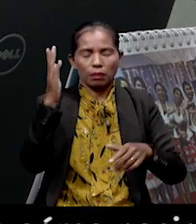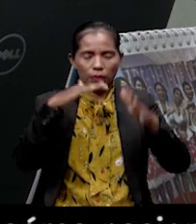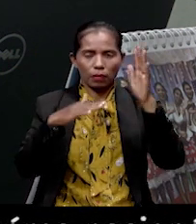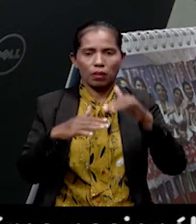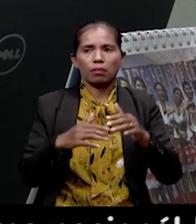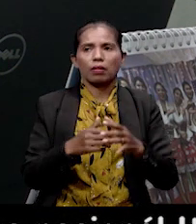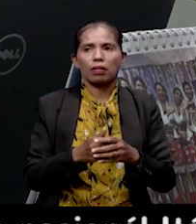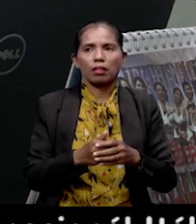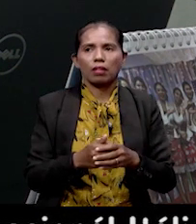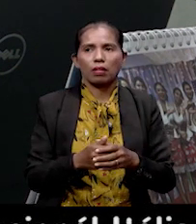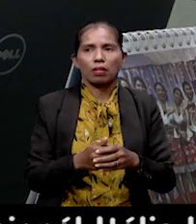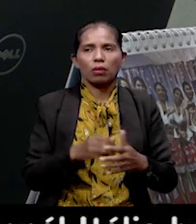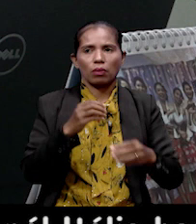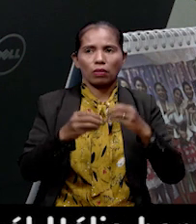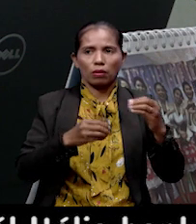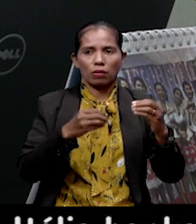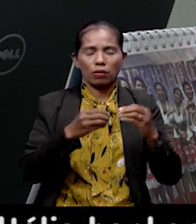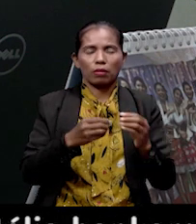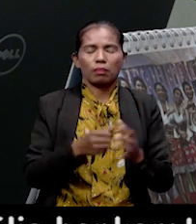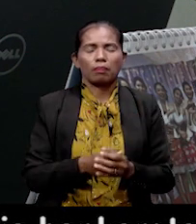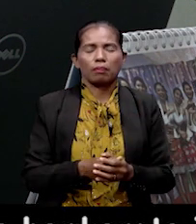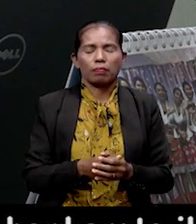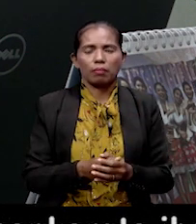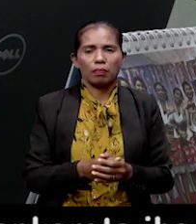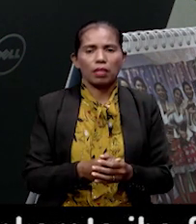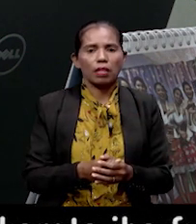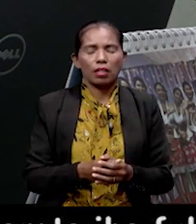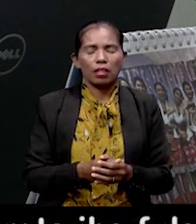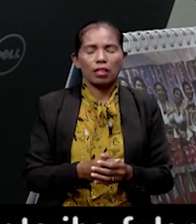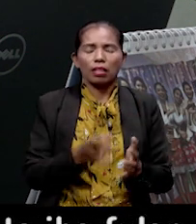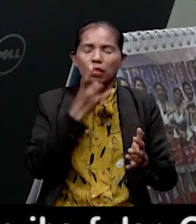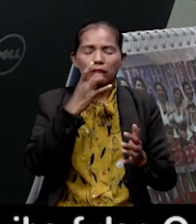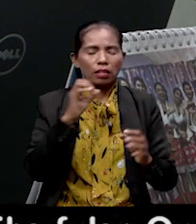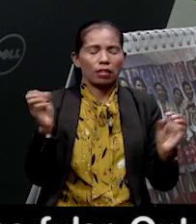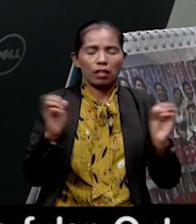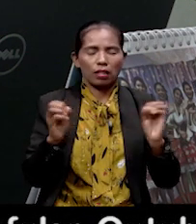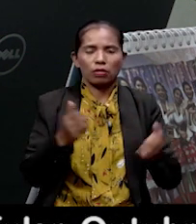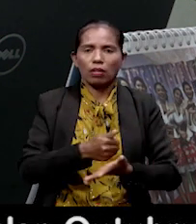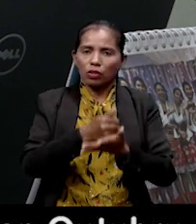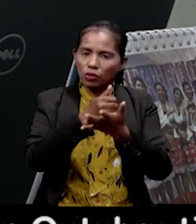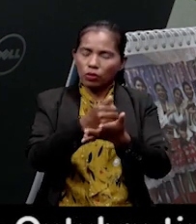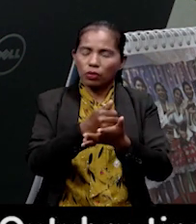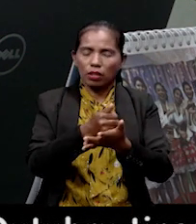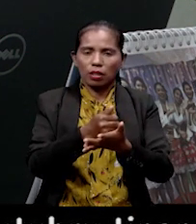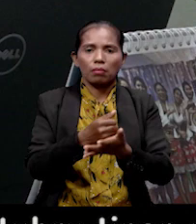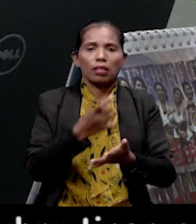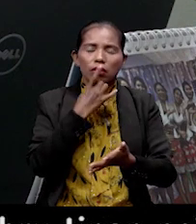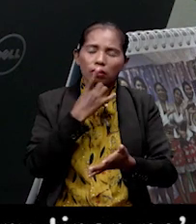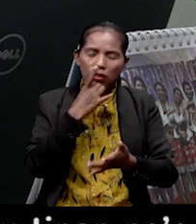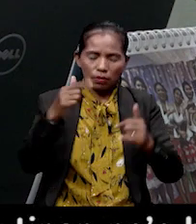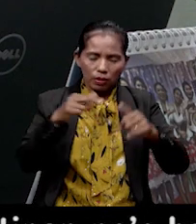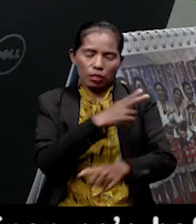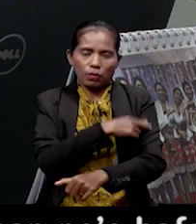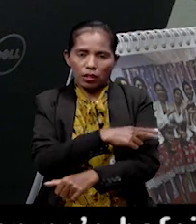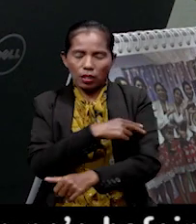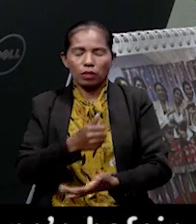ne kono ba generator dian la iha ne so ka sira ka responde insa atu be atu fasilita ne ti generator ida mai centro saúde atu ne bela